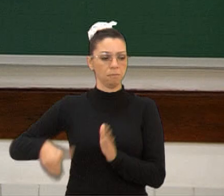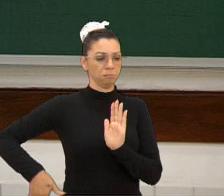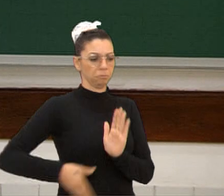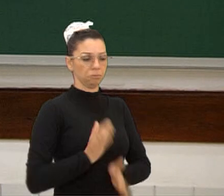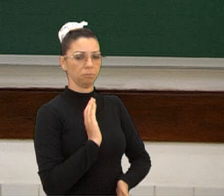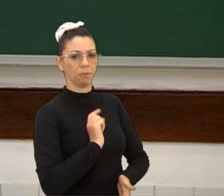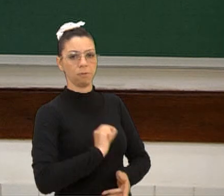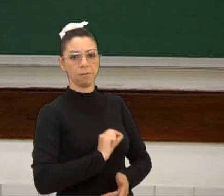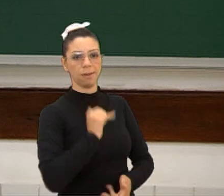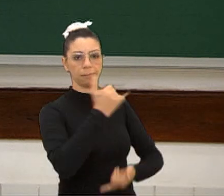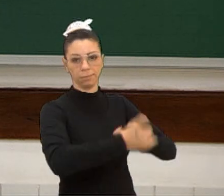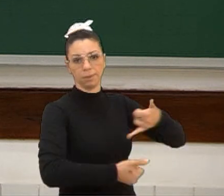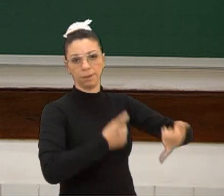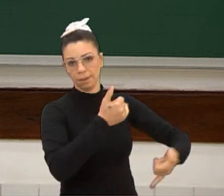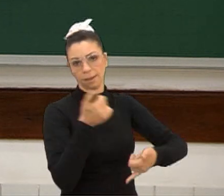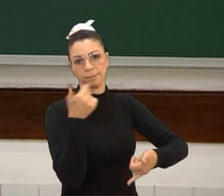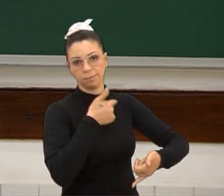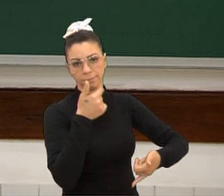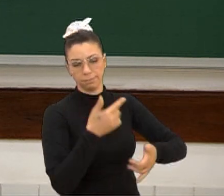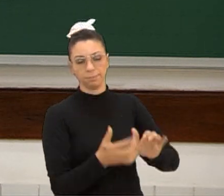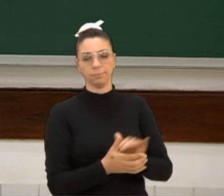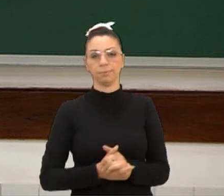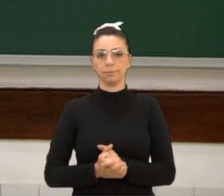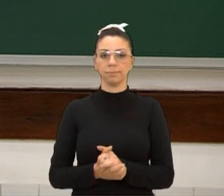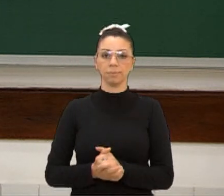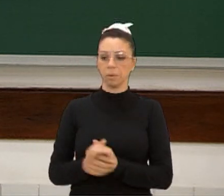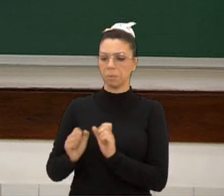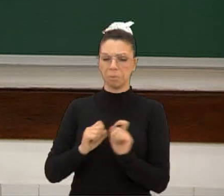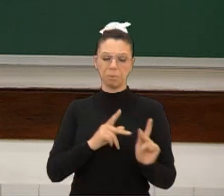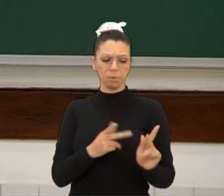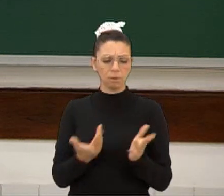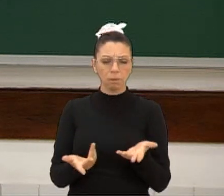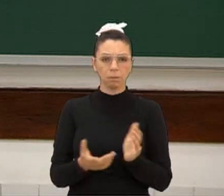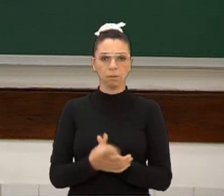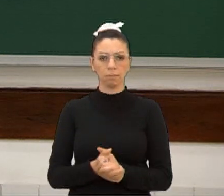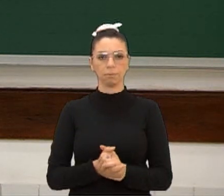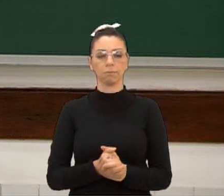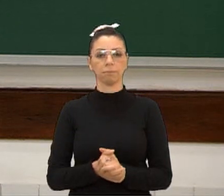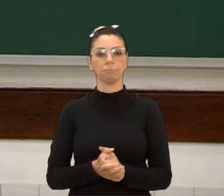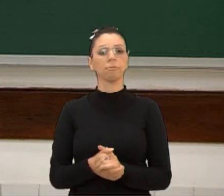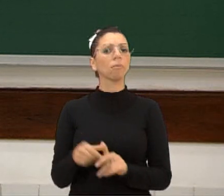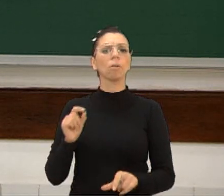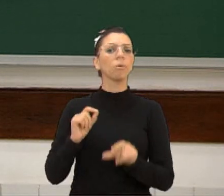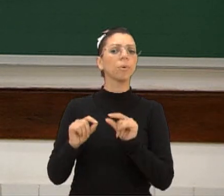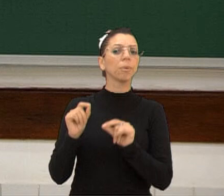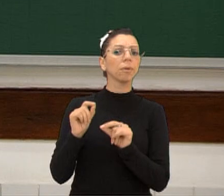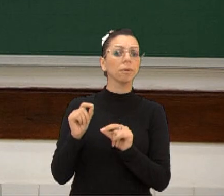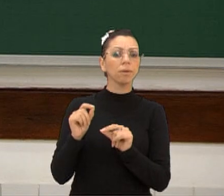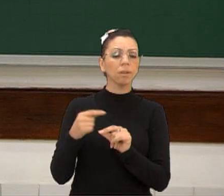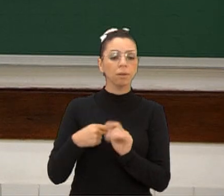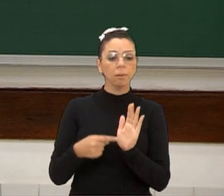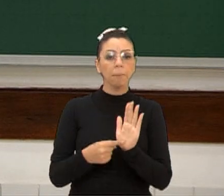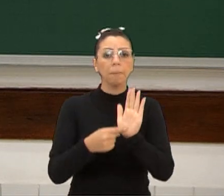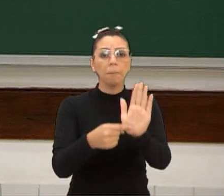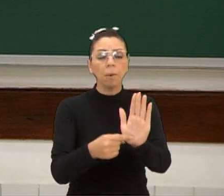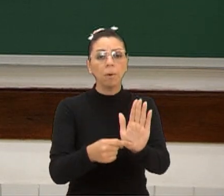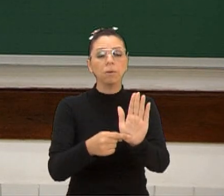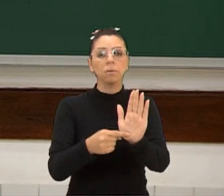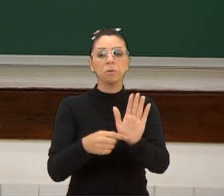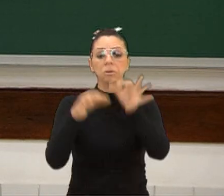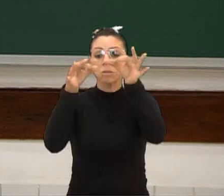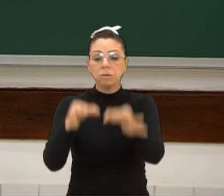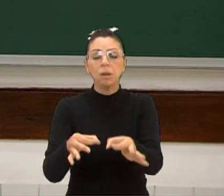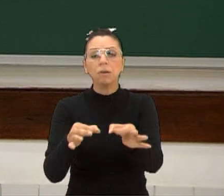o Haroldo responde, certo. O que esse certo revela sobre o Haroldo? Um tempinho para você